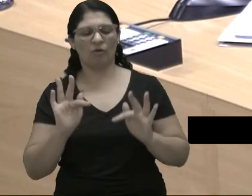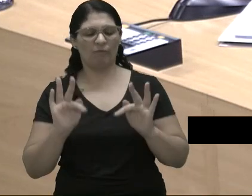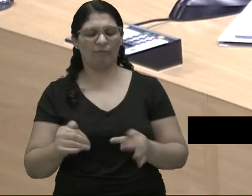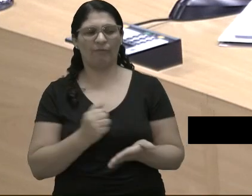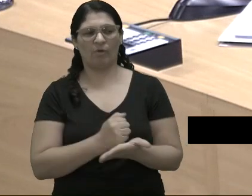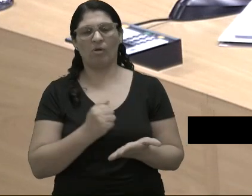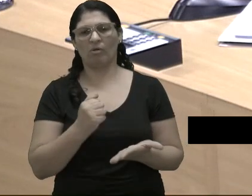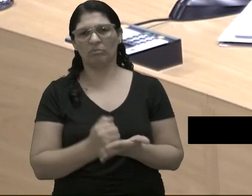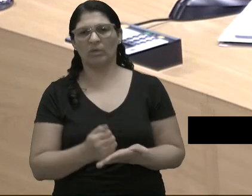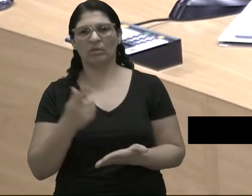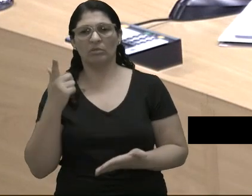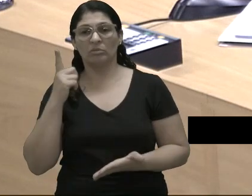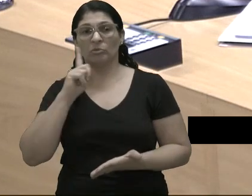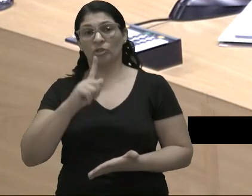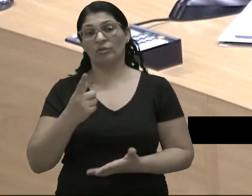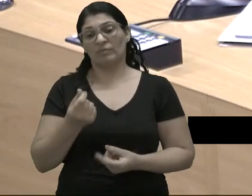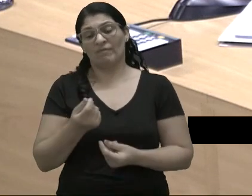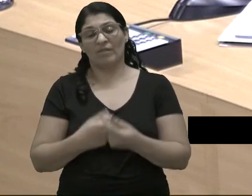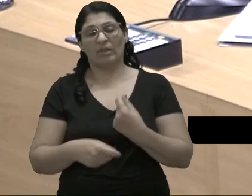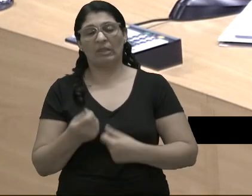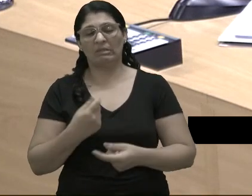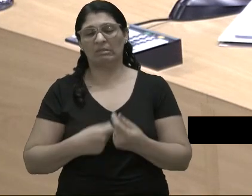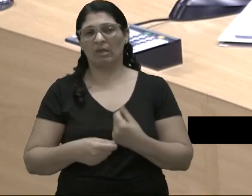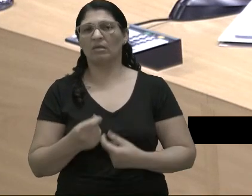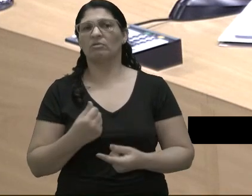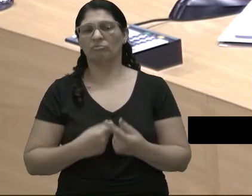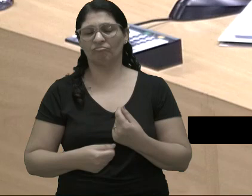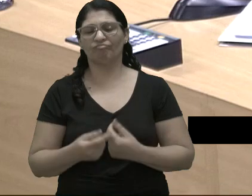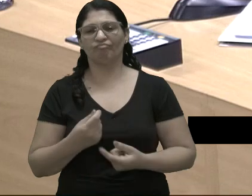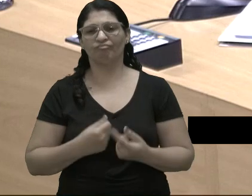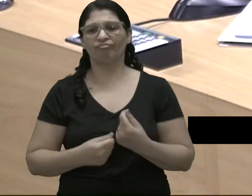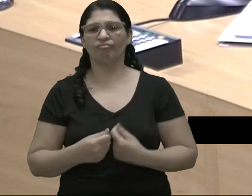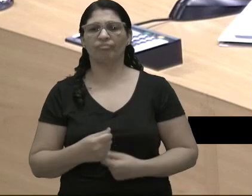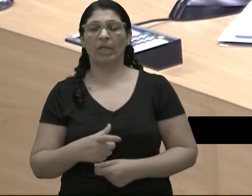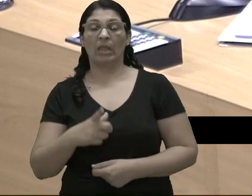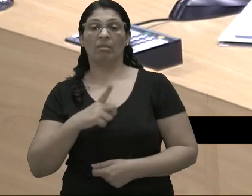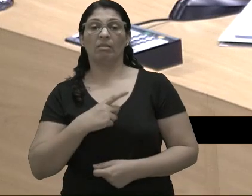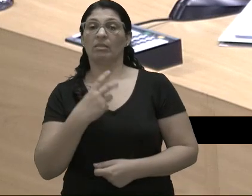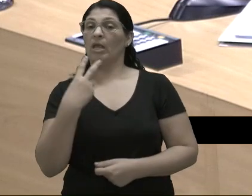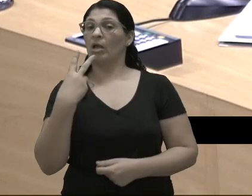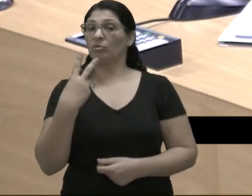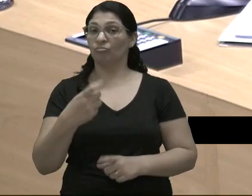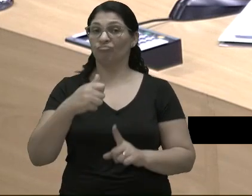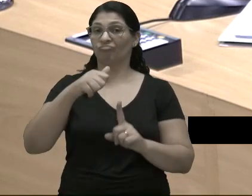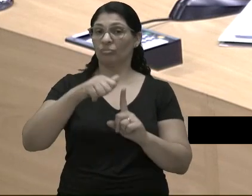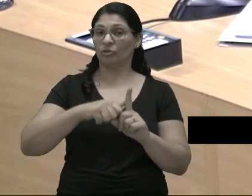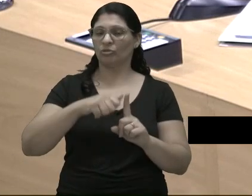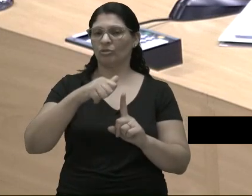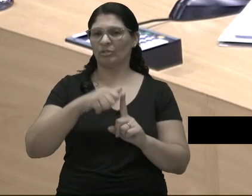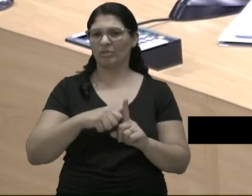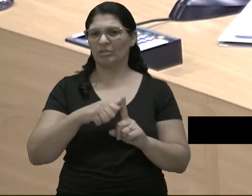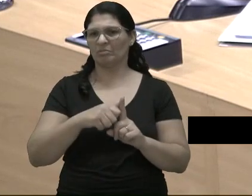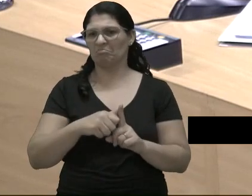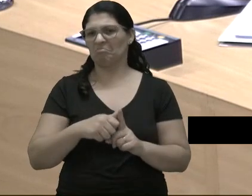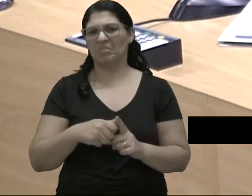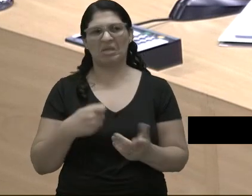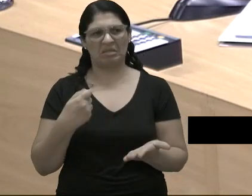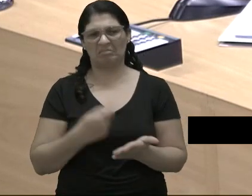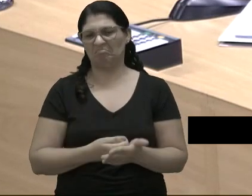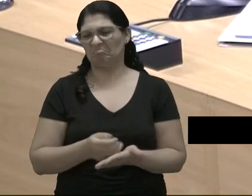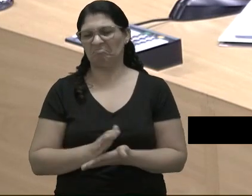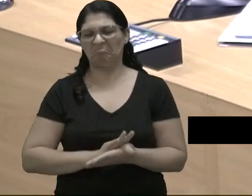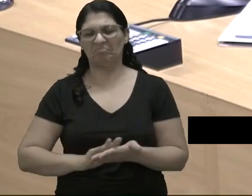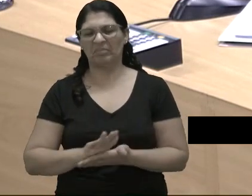motivos são motivos financeiros, né? A gente está com 2 meses em aberto referente a cada unidade,